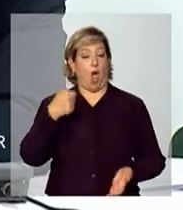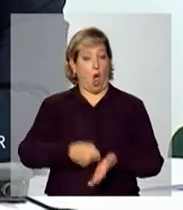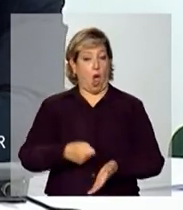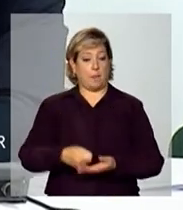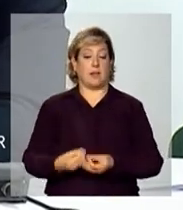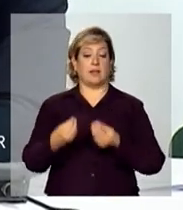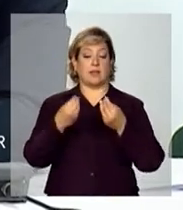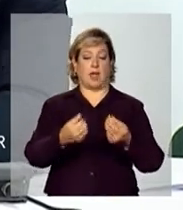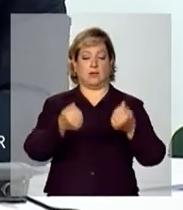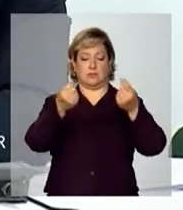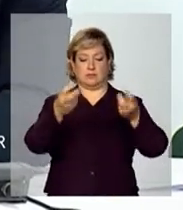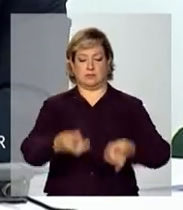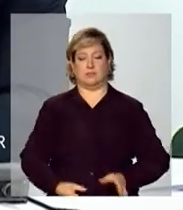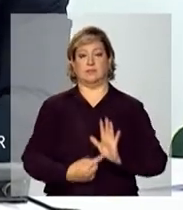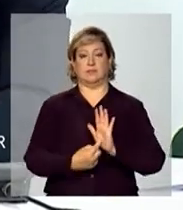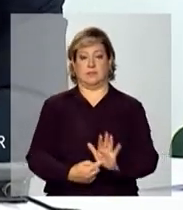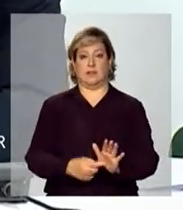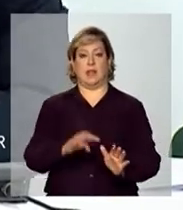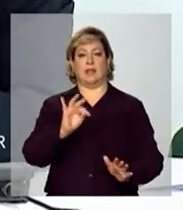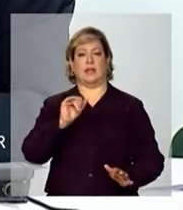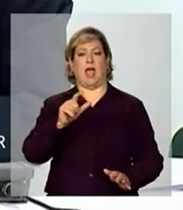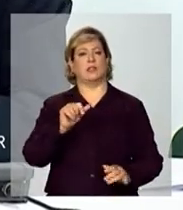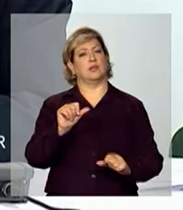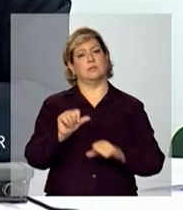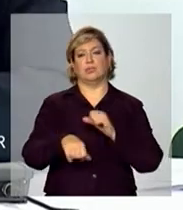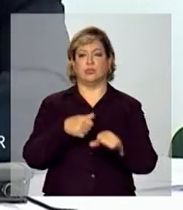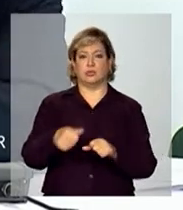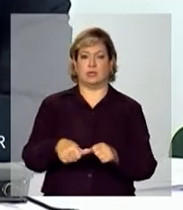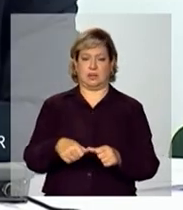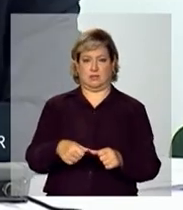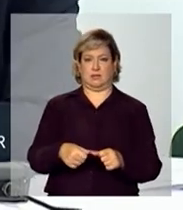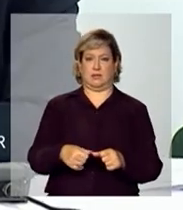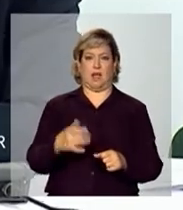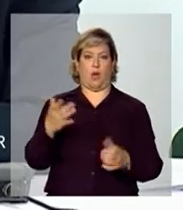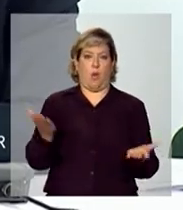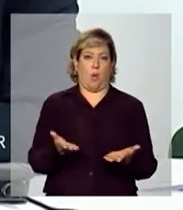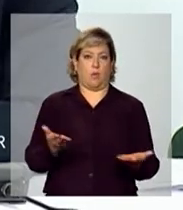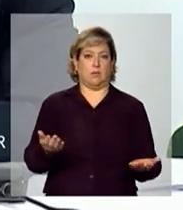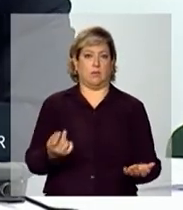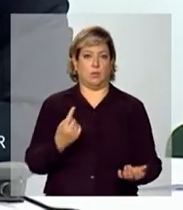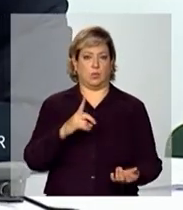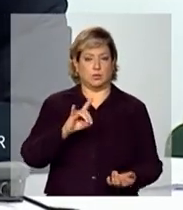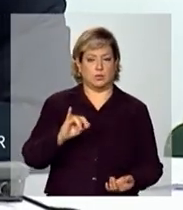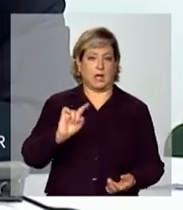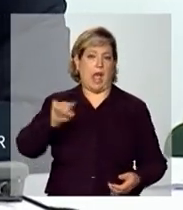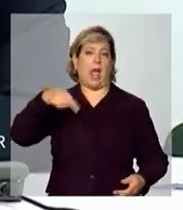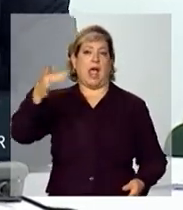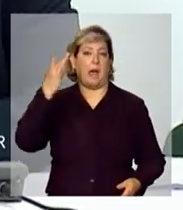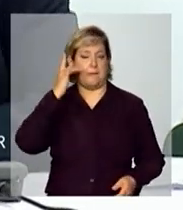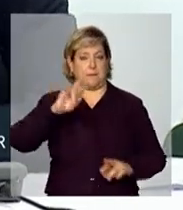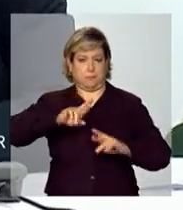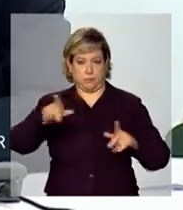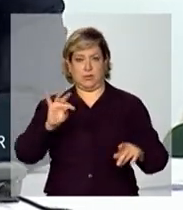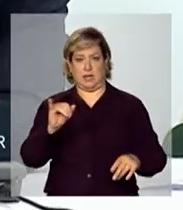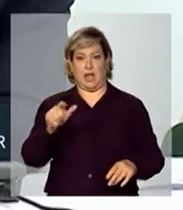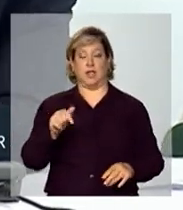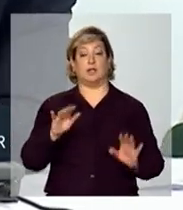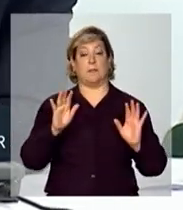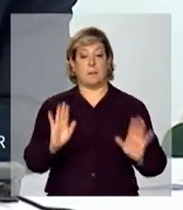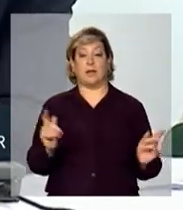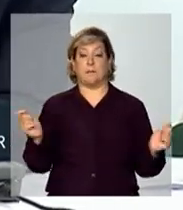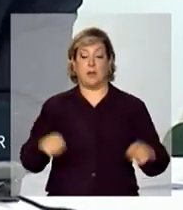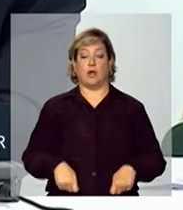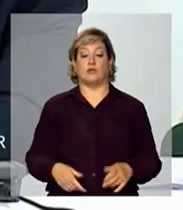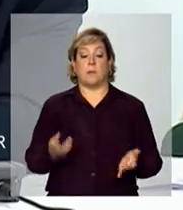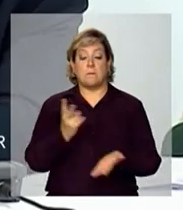ele com essa planilha claro que a taxa muda do dia para o outro ser Evidente Mas ele tem uma condição de chegar em outro banco e negociar fala aqui espera aí esse